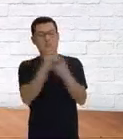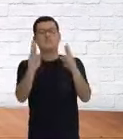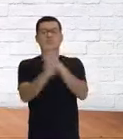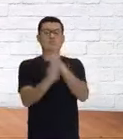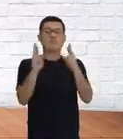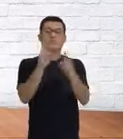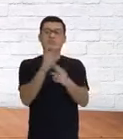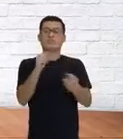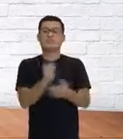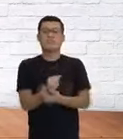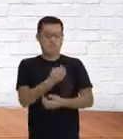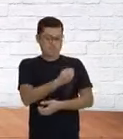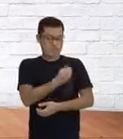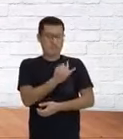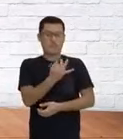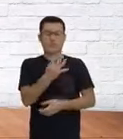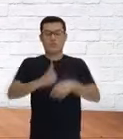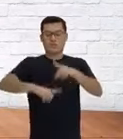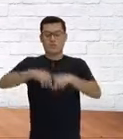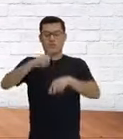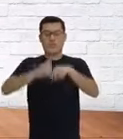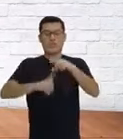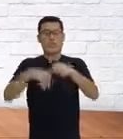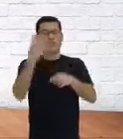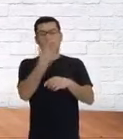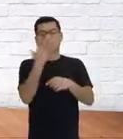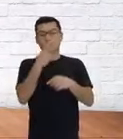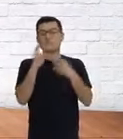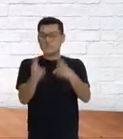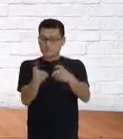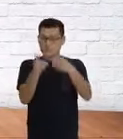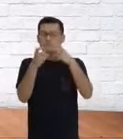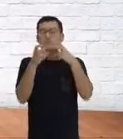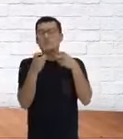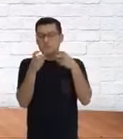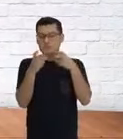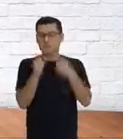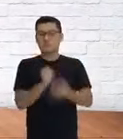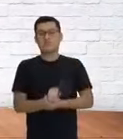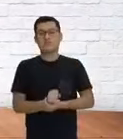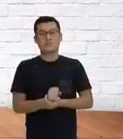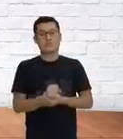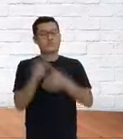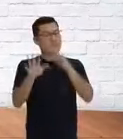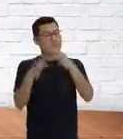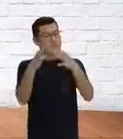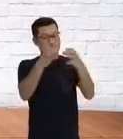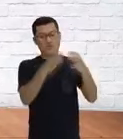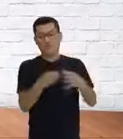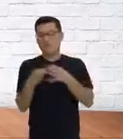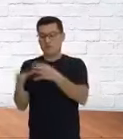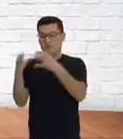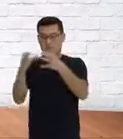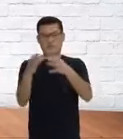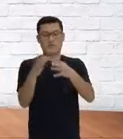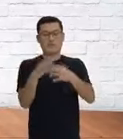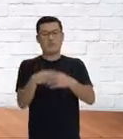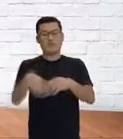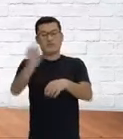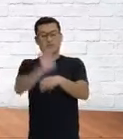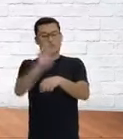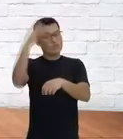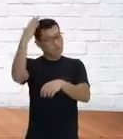relacionada à quantidade de instrumentos que são mais perceptíveis e determinado a região do Pará